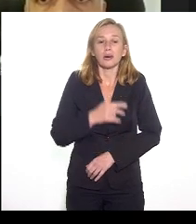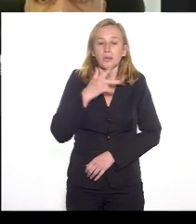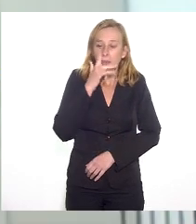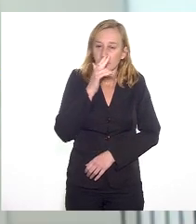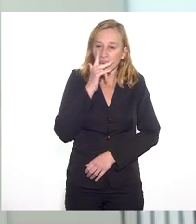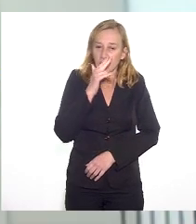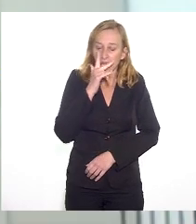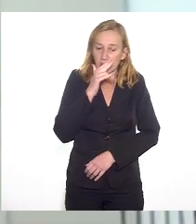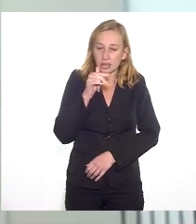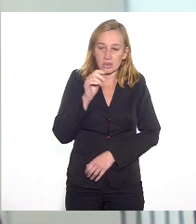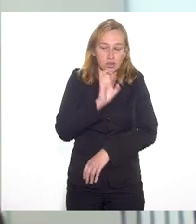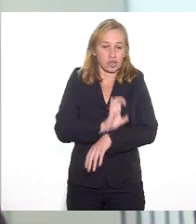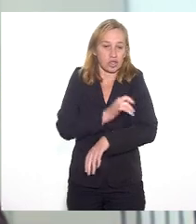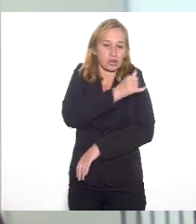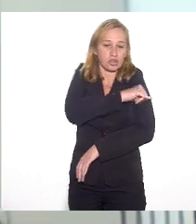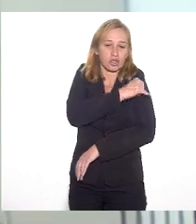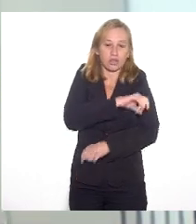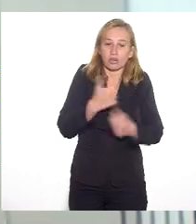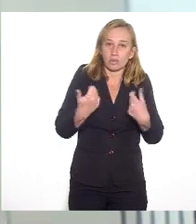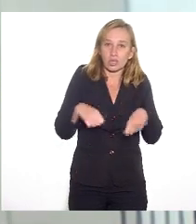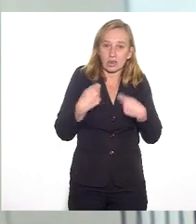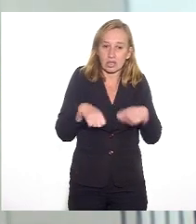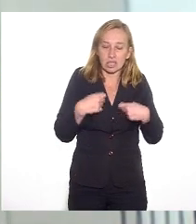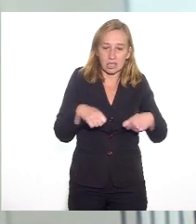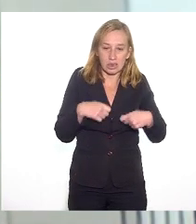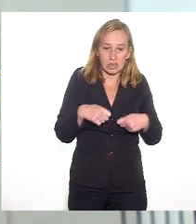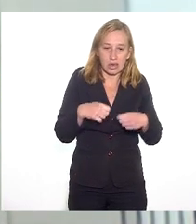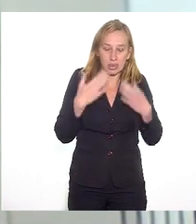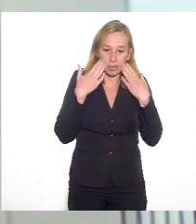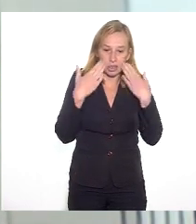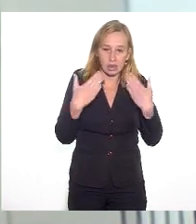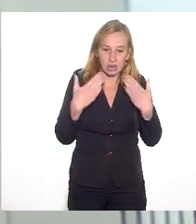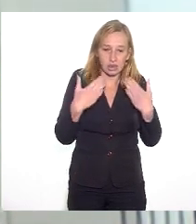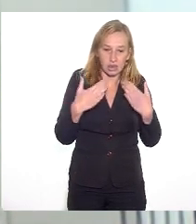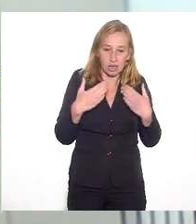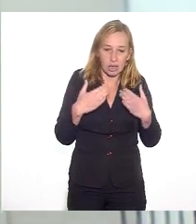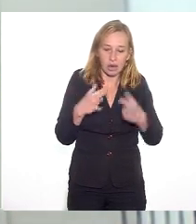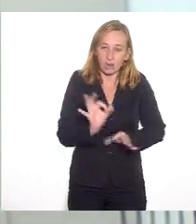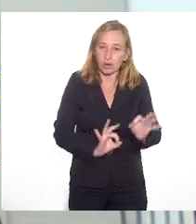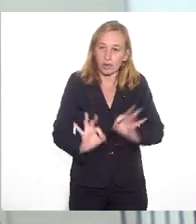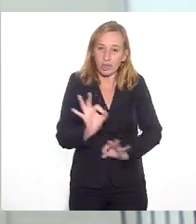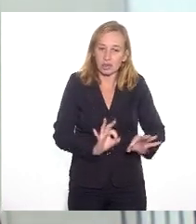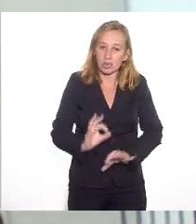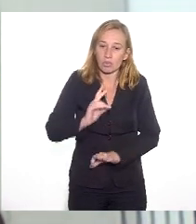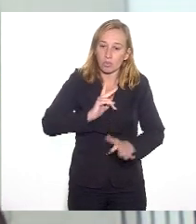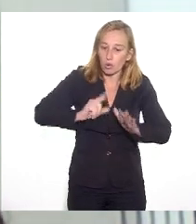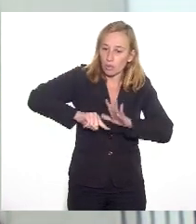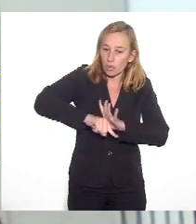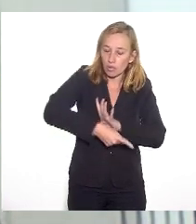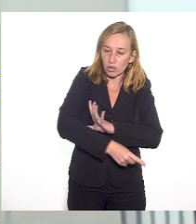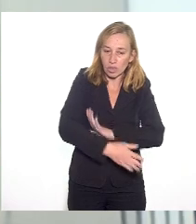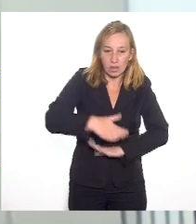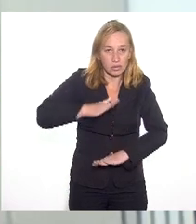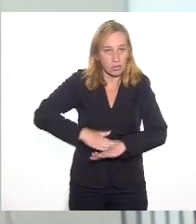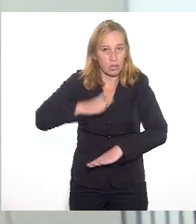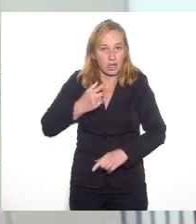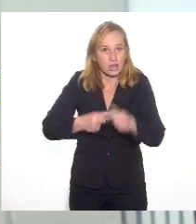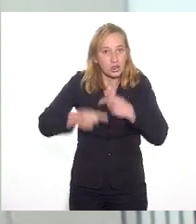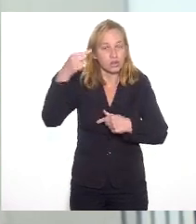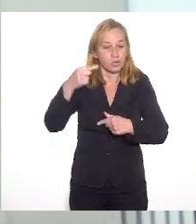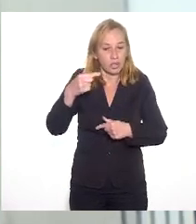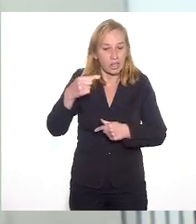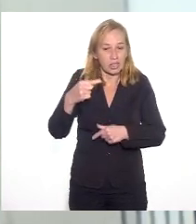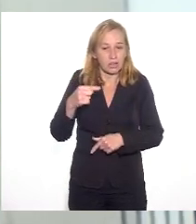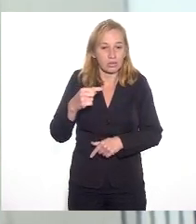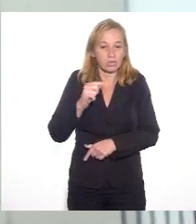Estado do Rio de Janeiro ainda precisa apresentar um plano próprio mais aprofundado de superação da crise em que